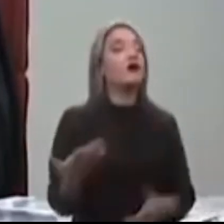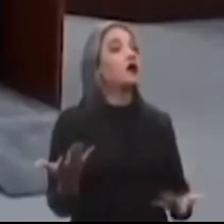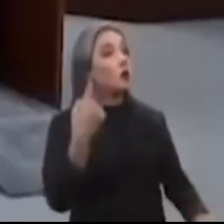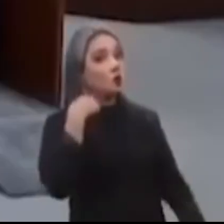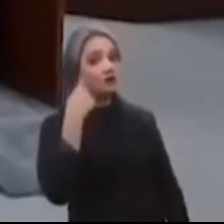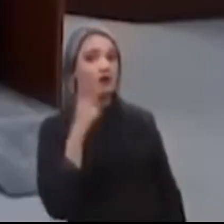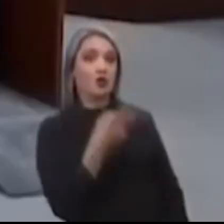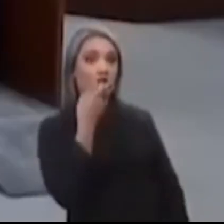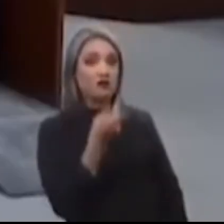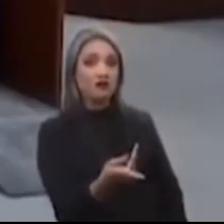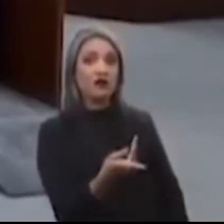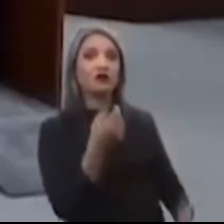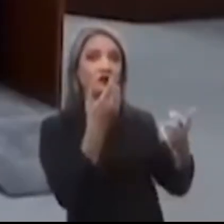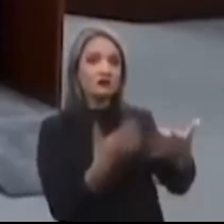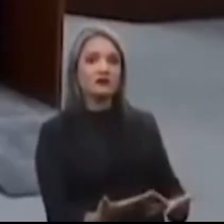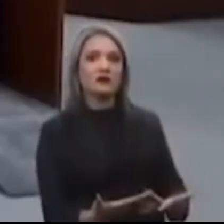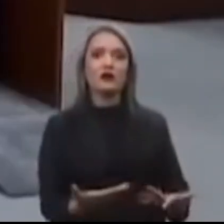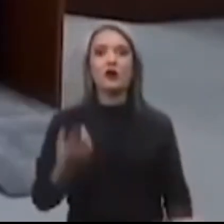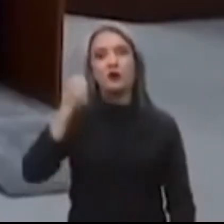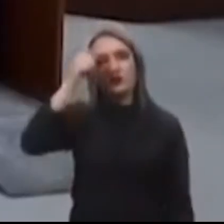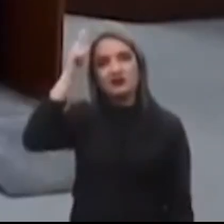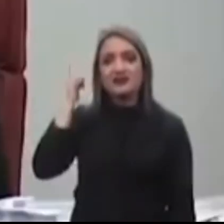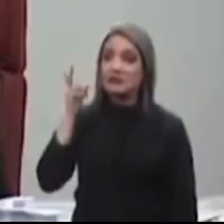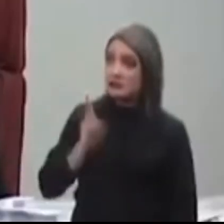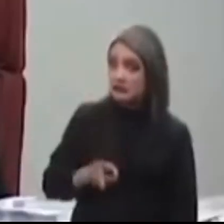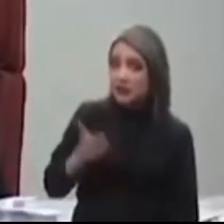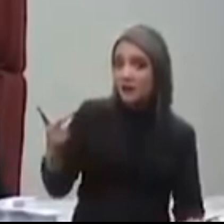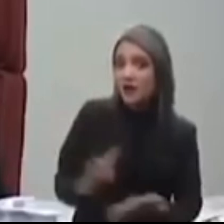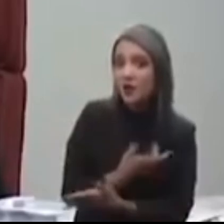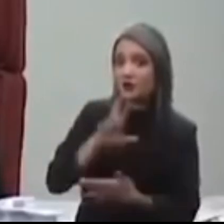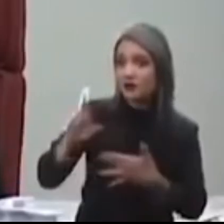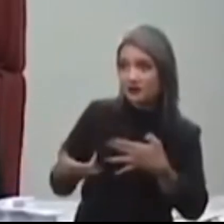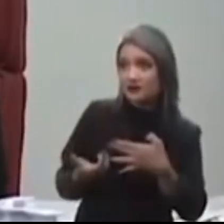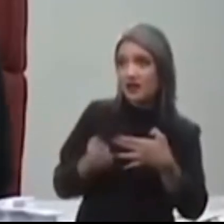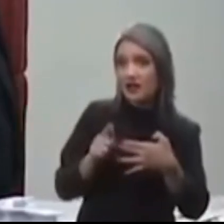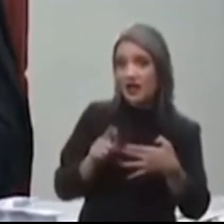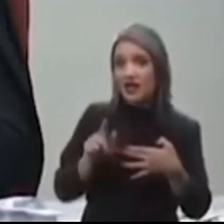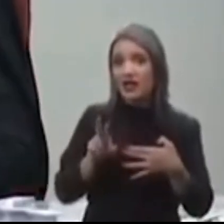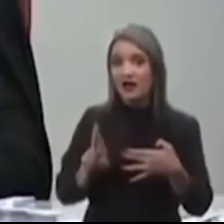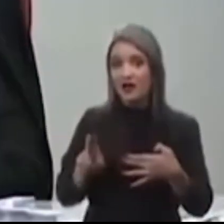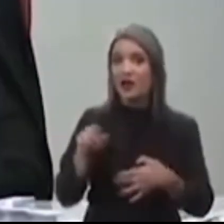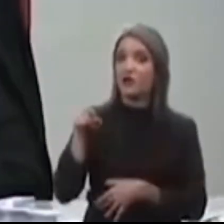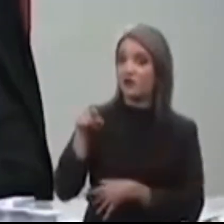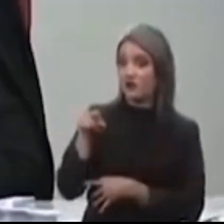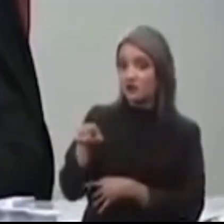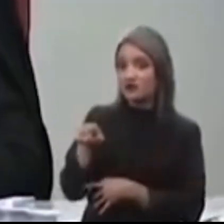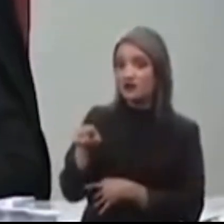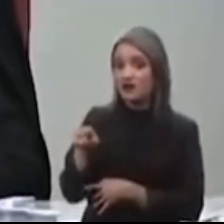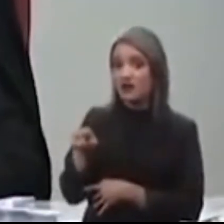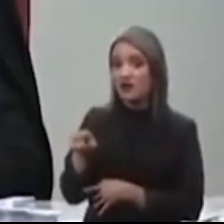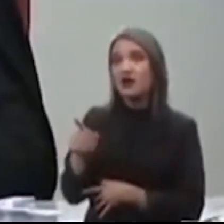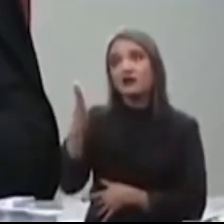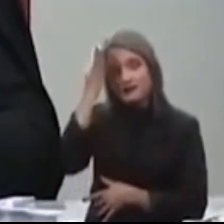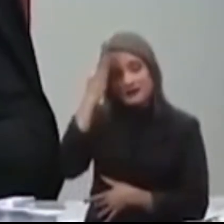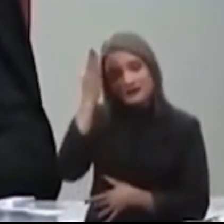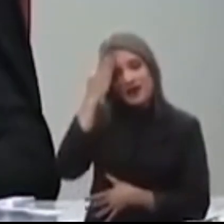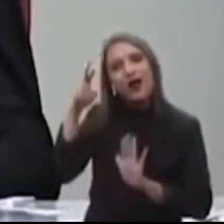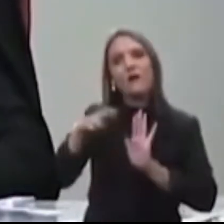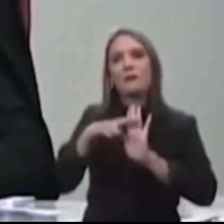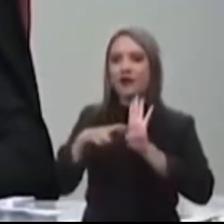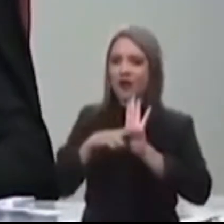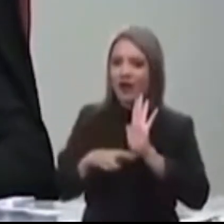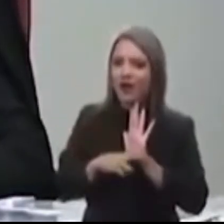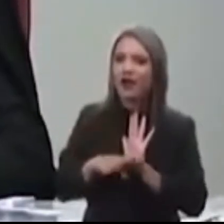outra coisa mais Se toda vez agora que houver um agravo regimental vossa excelência sabendo que não